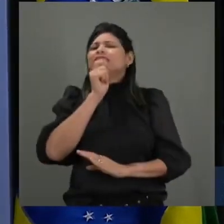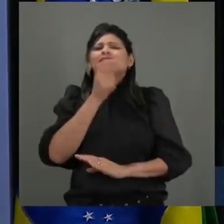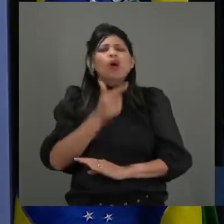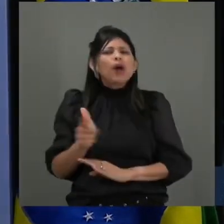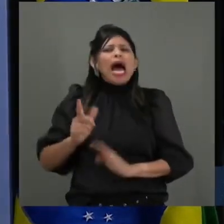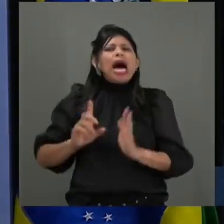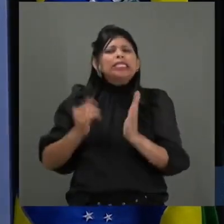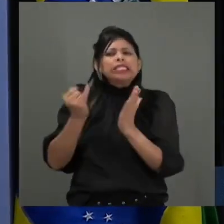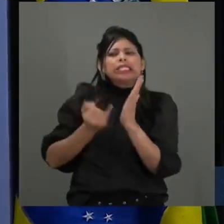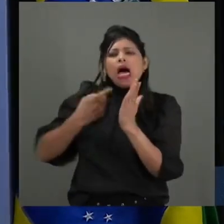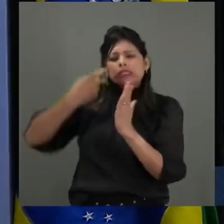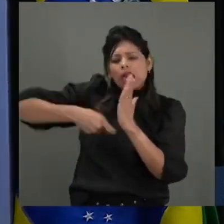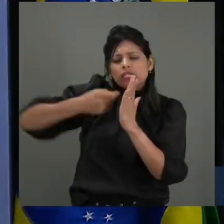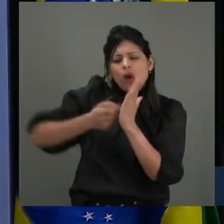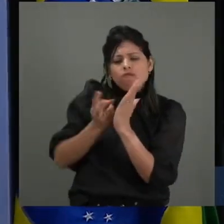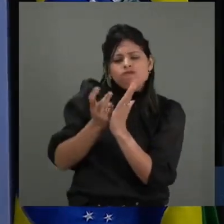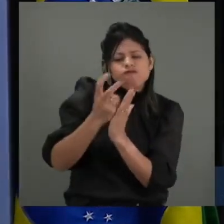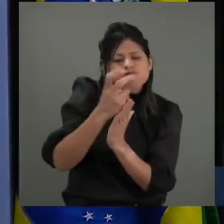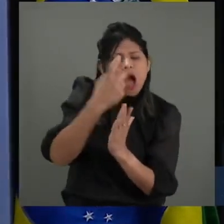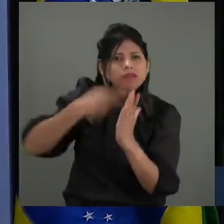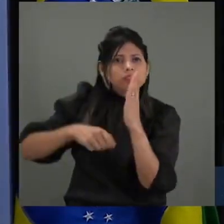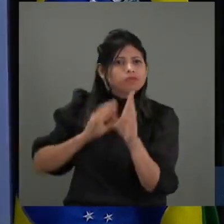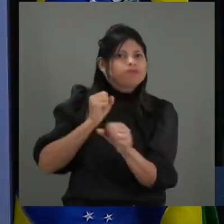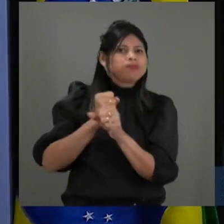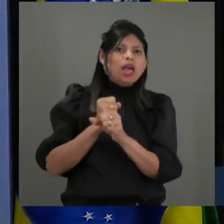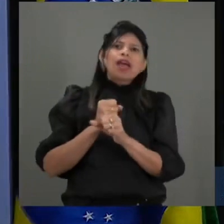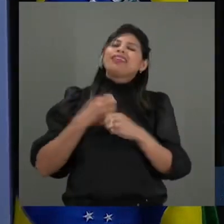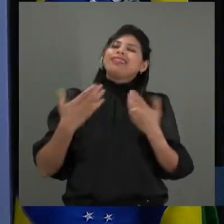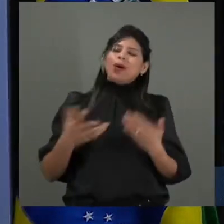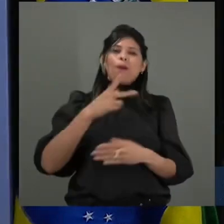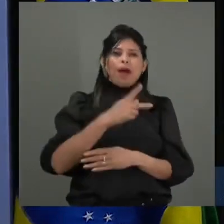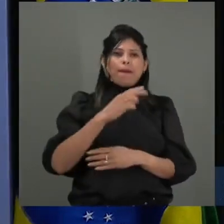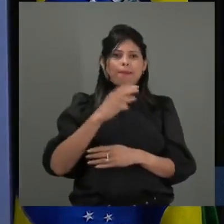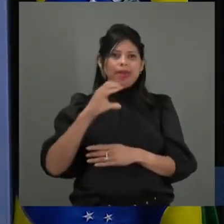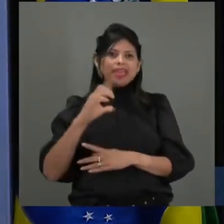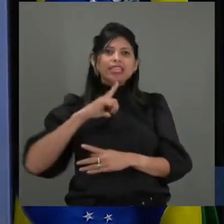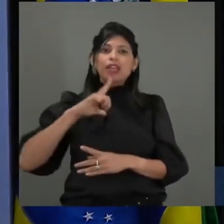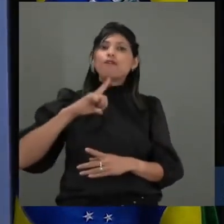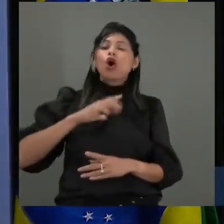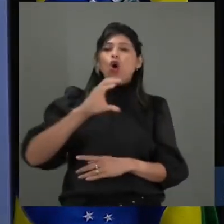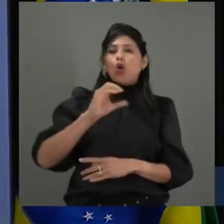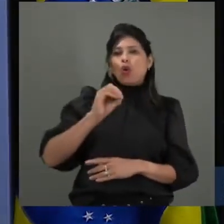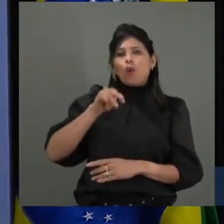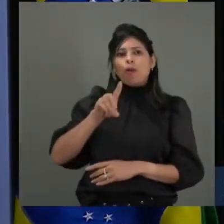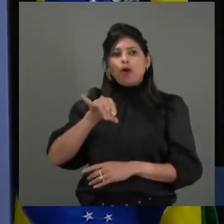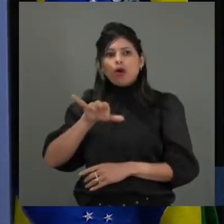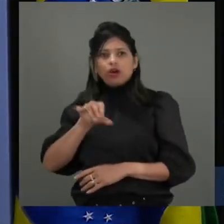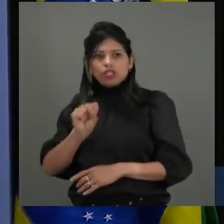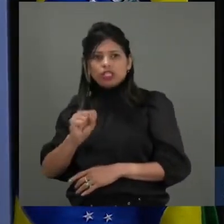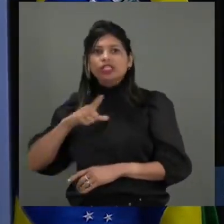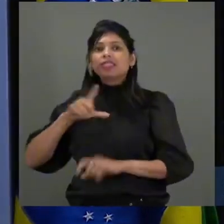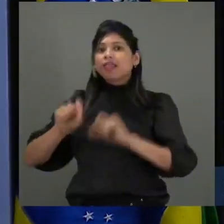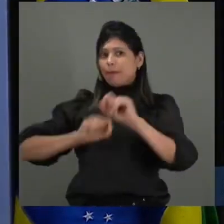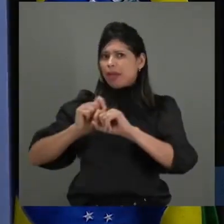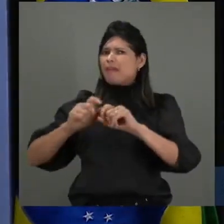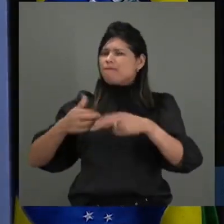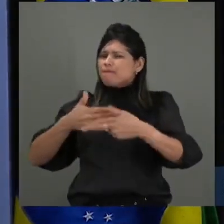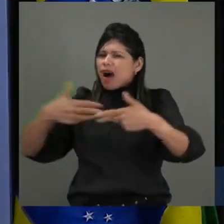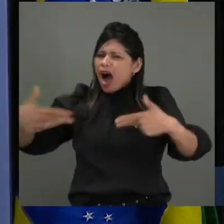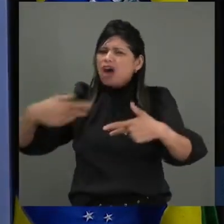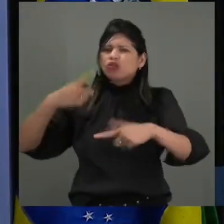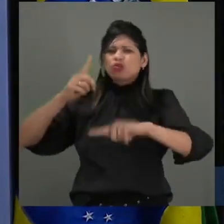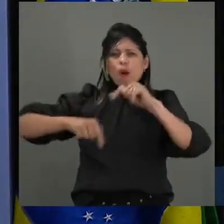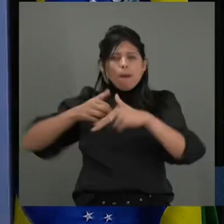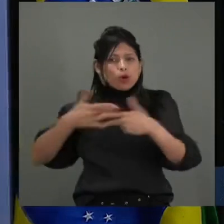carga tributária. A PEC cria imposto seletivo sobre as commodities, que vai aumentar a inflação, já que é matéria-prima de vários produtos consumidos no